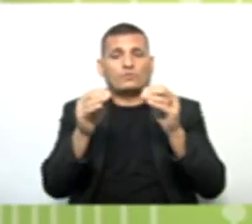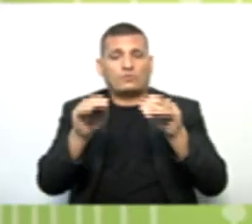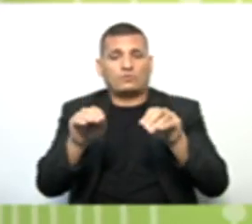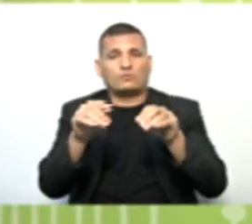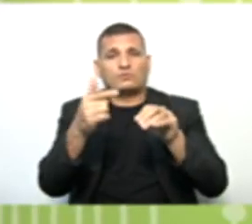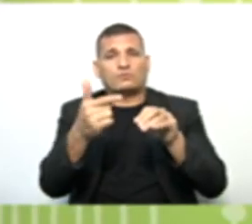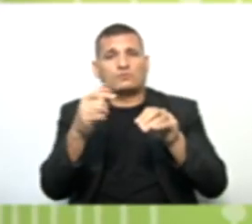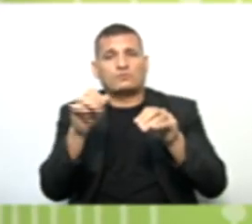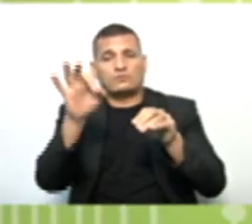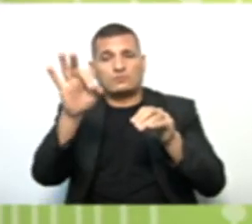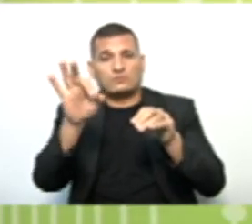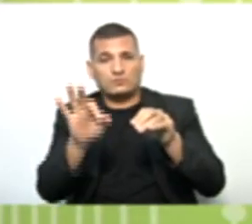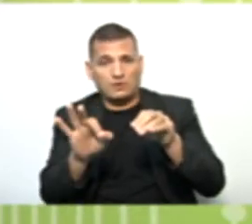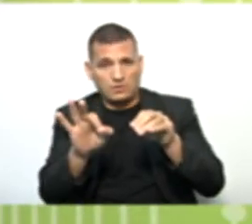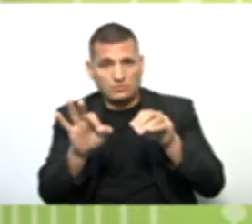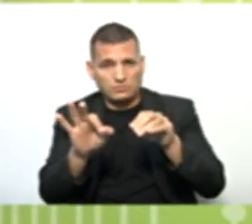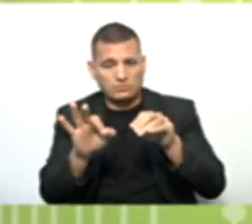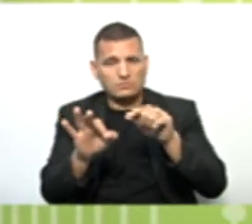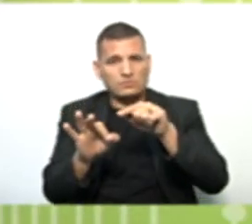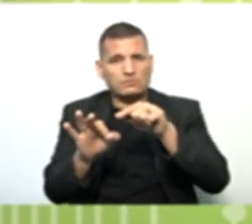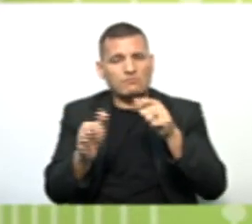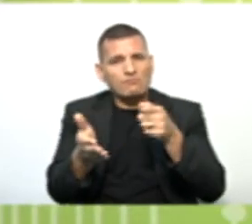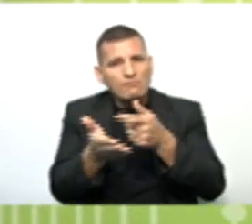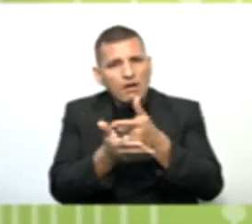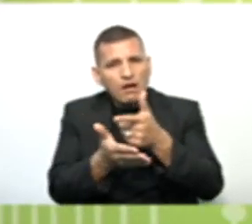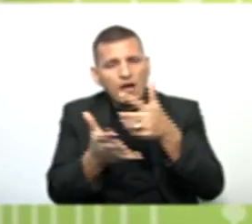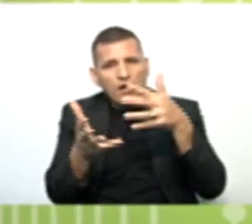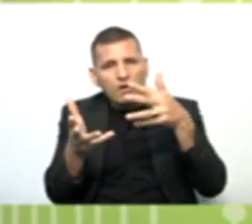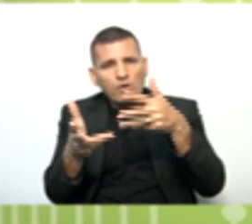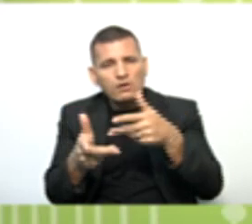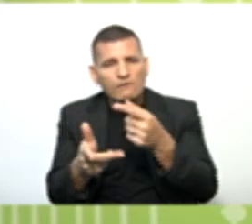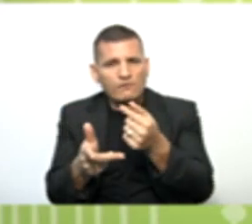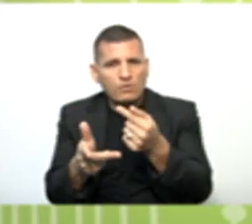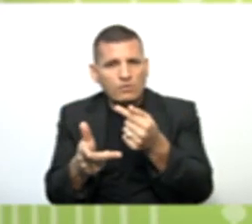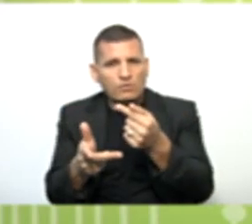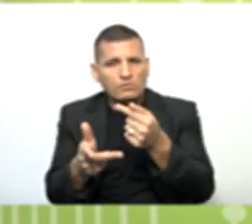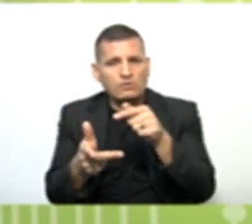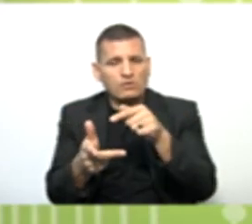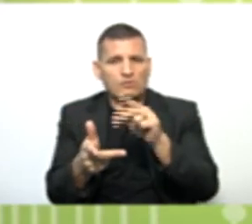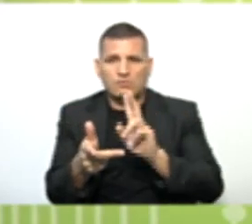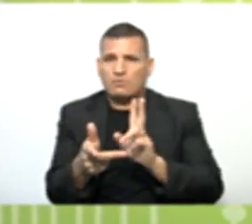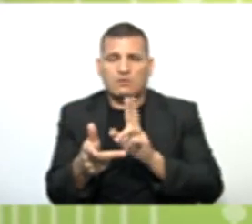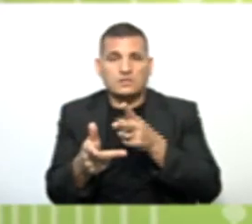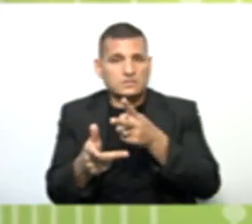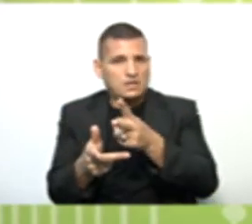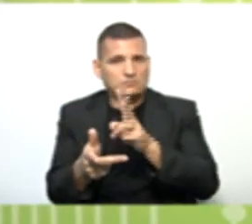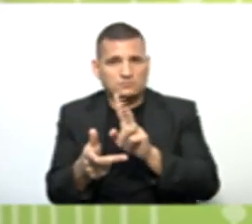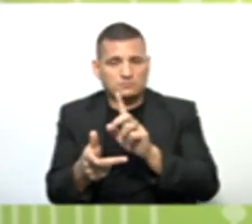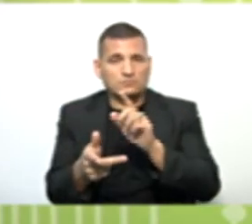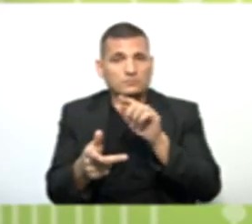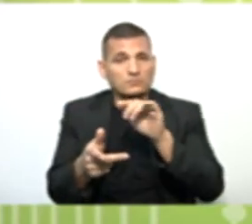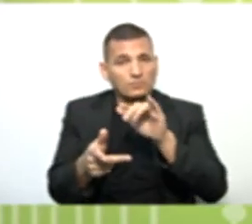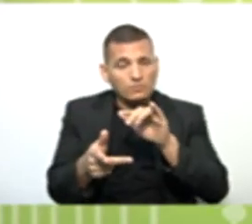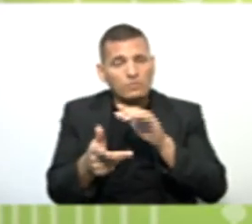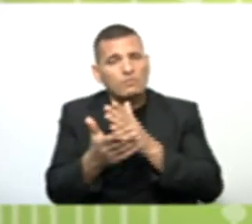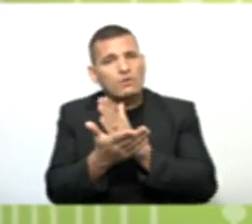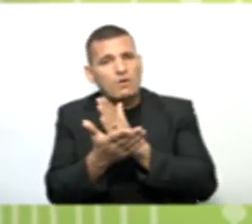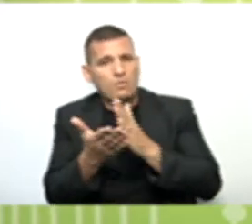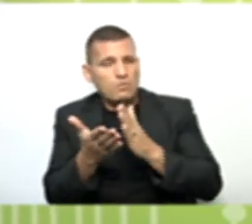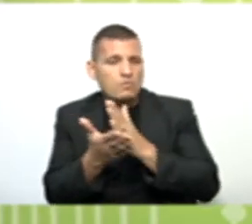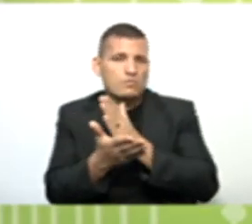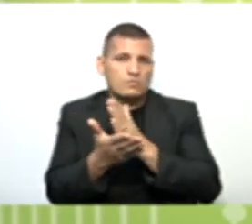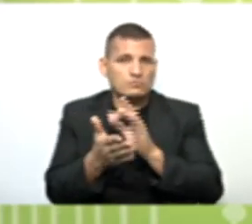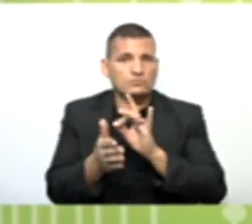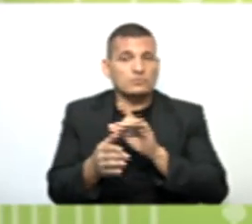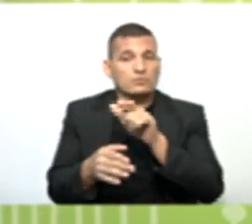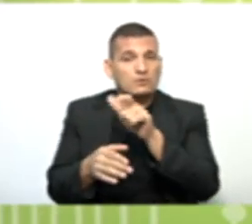20% de desconto em cima do valor total de uma compra, ele não vai ser executado sempre. Ele vai ser executado algumas vezes,